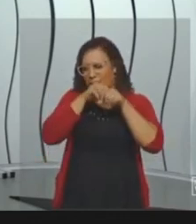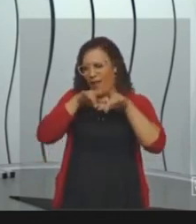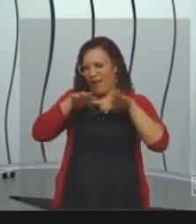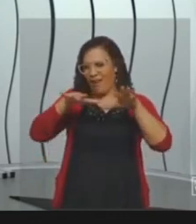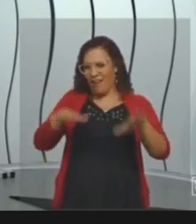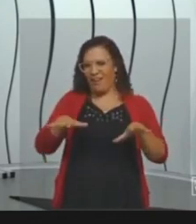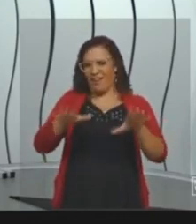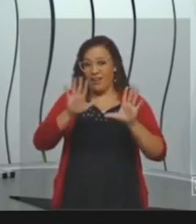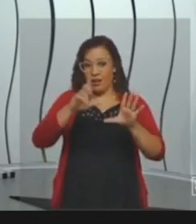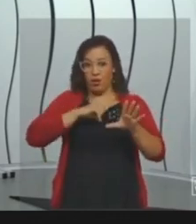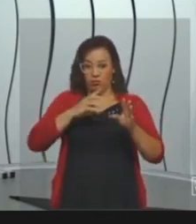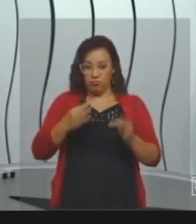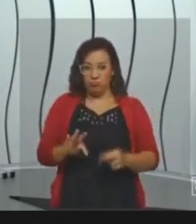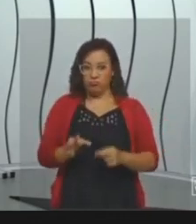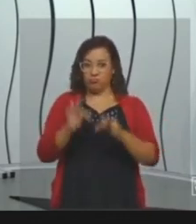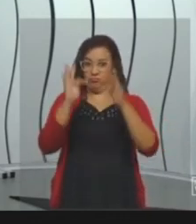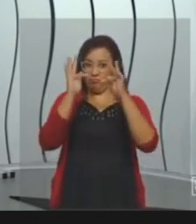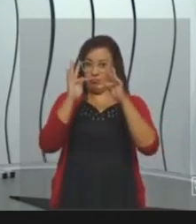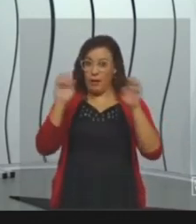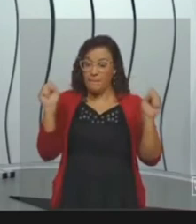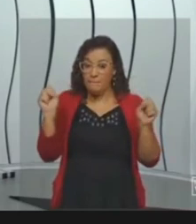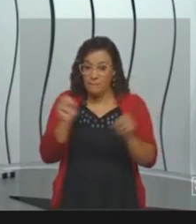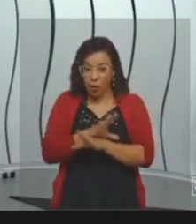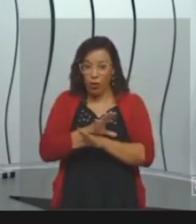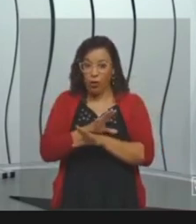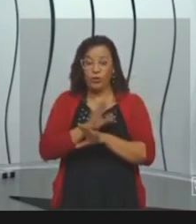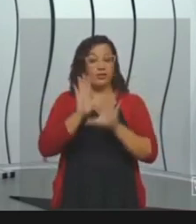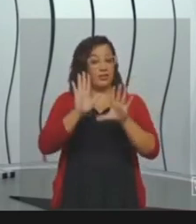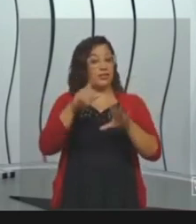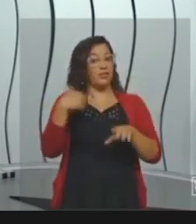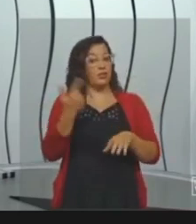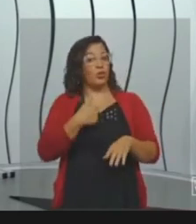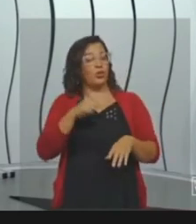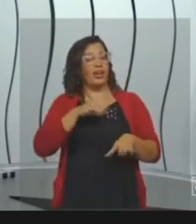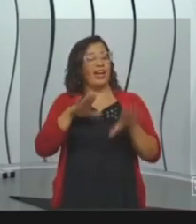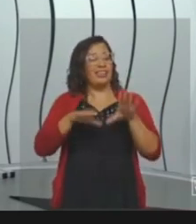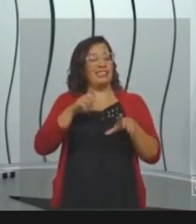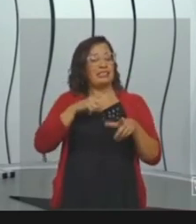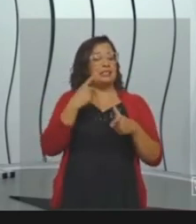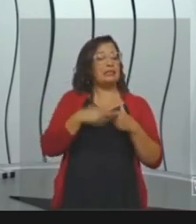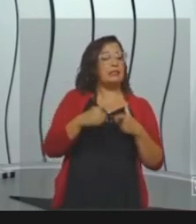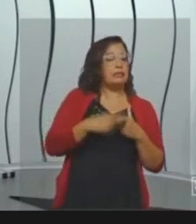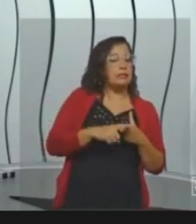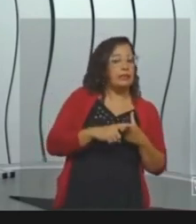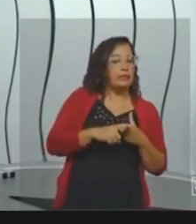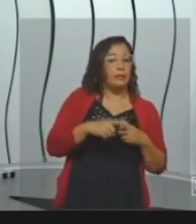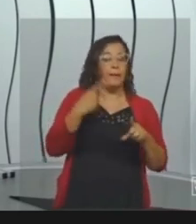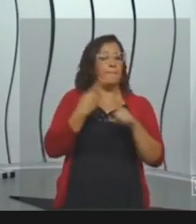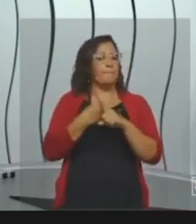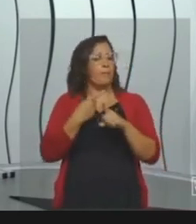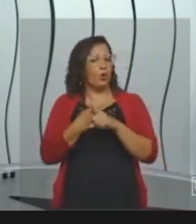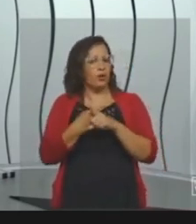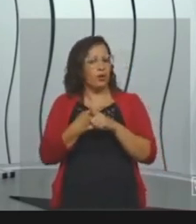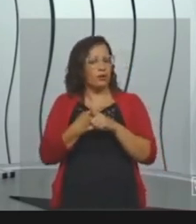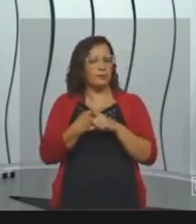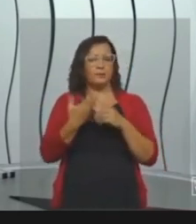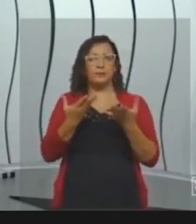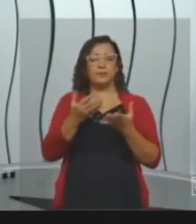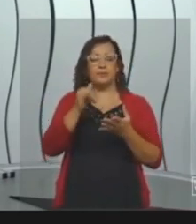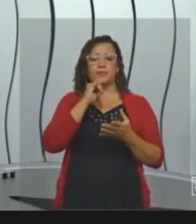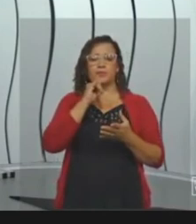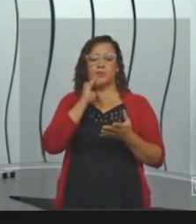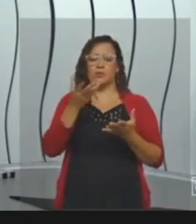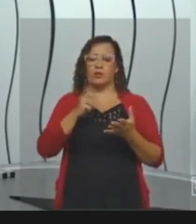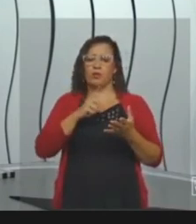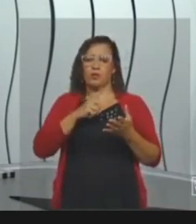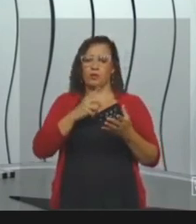porque logo que essas tecnologias são construídas, primeiro a gente enfrenta um grande problema, porque os protótipos e